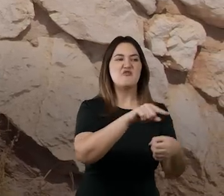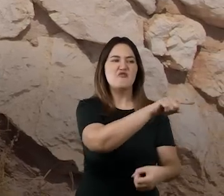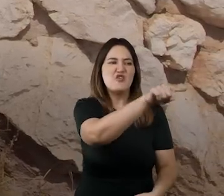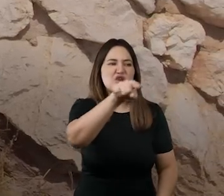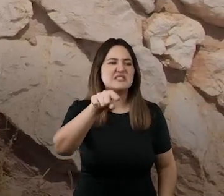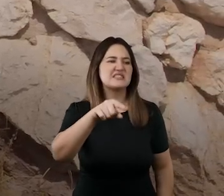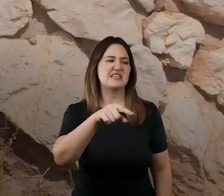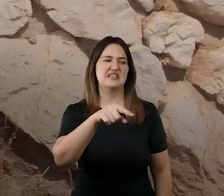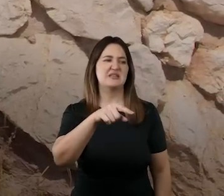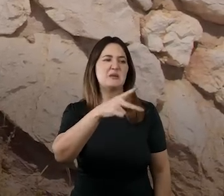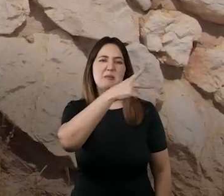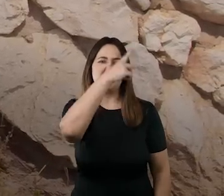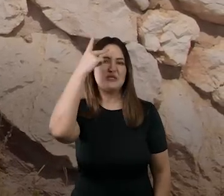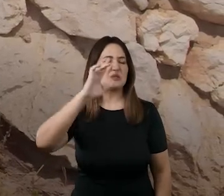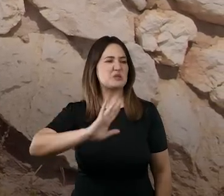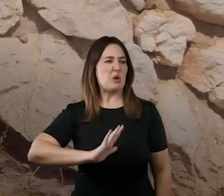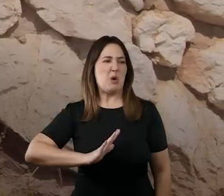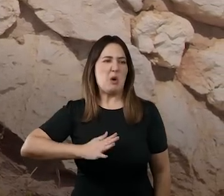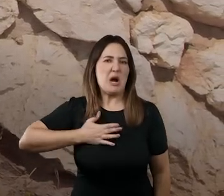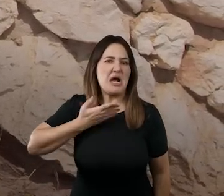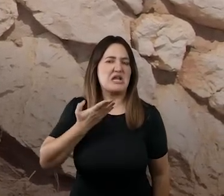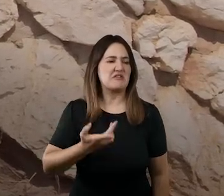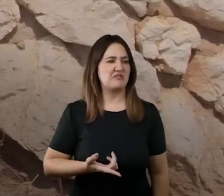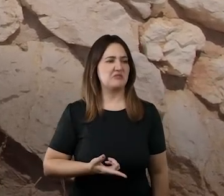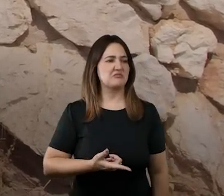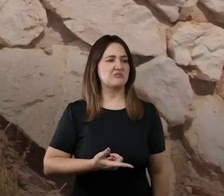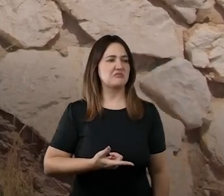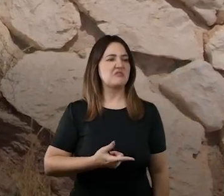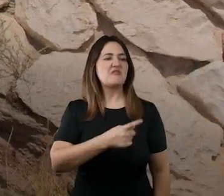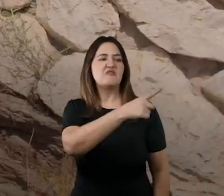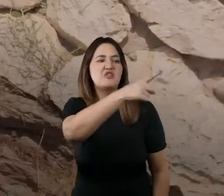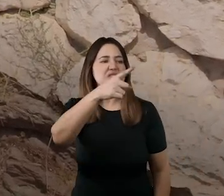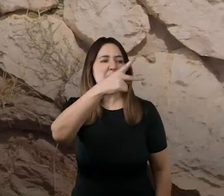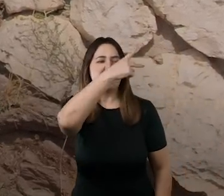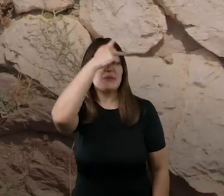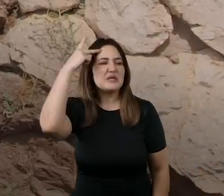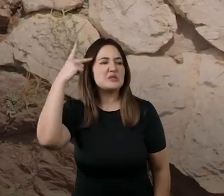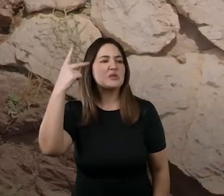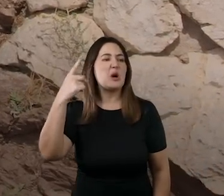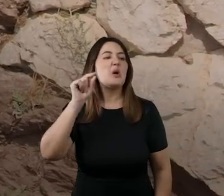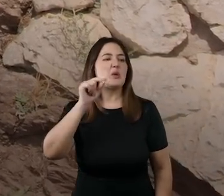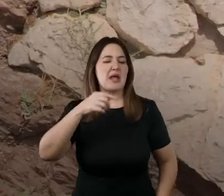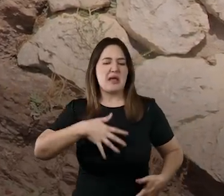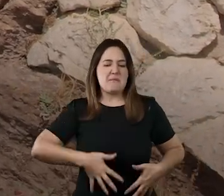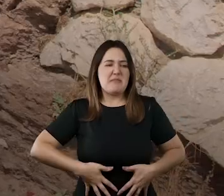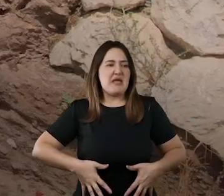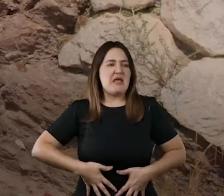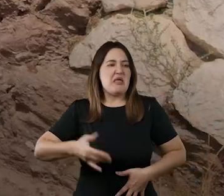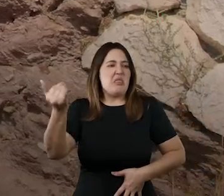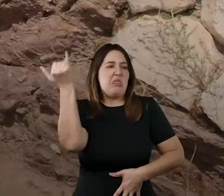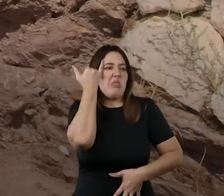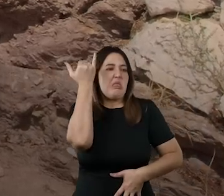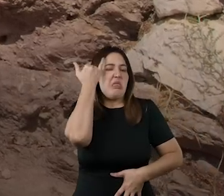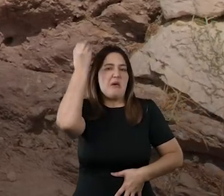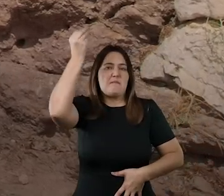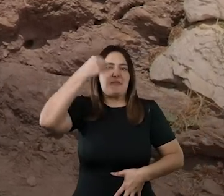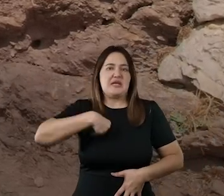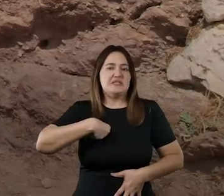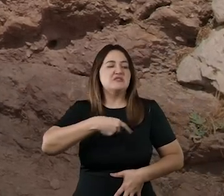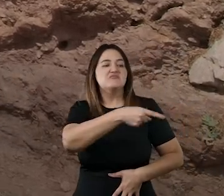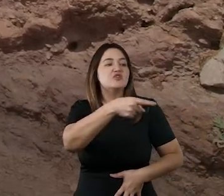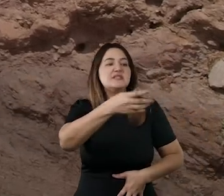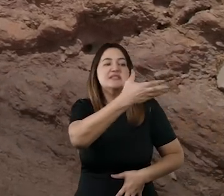são pessoas monstruosas, homens de ventre preguiçoso, que esqueceram a adoração